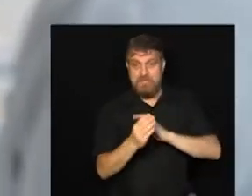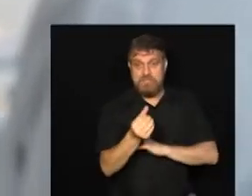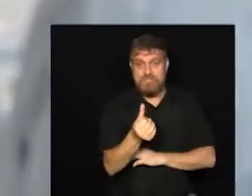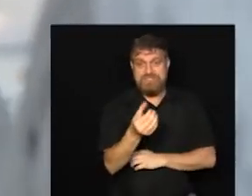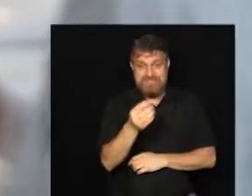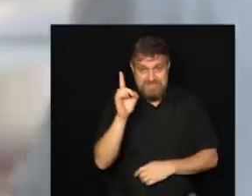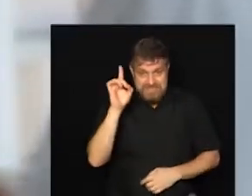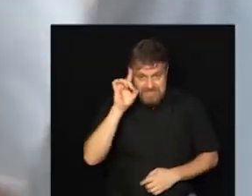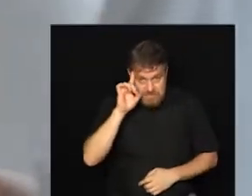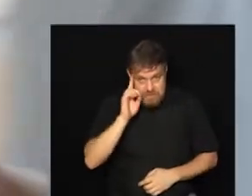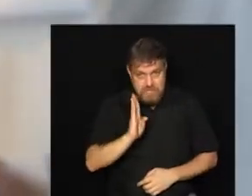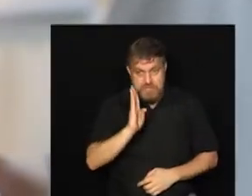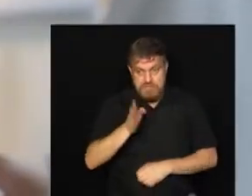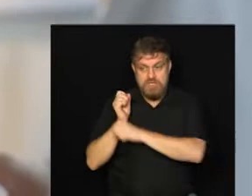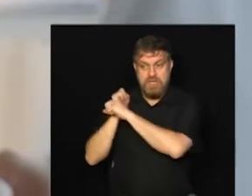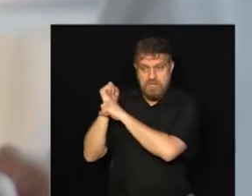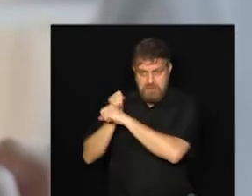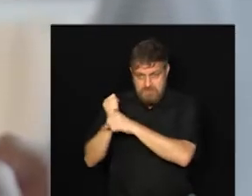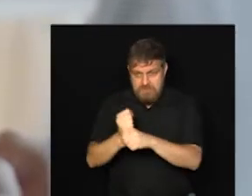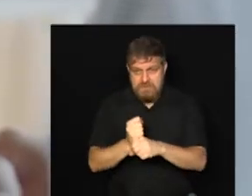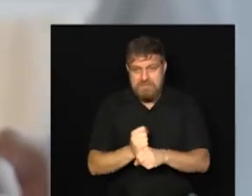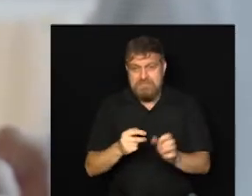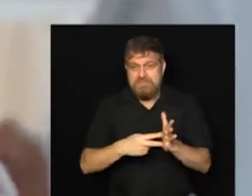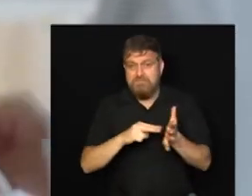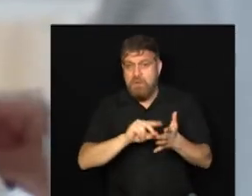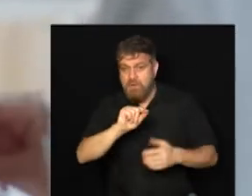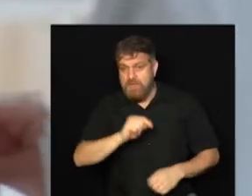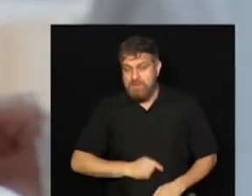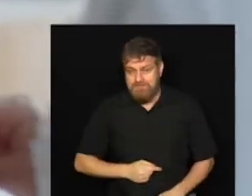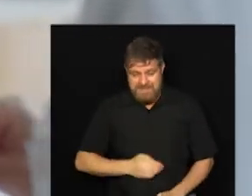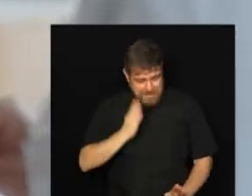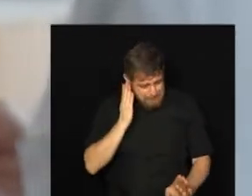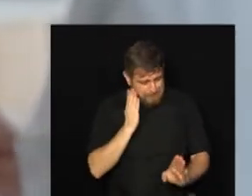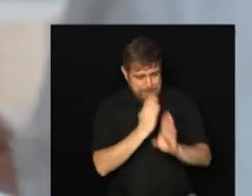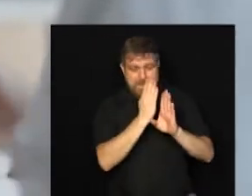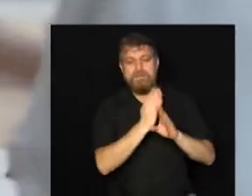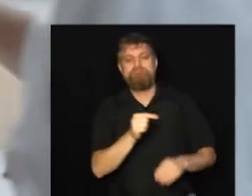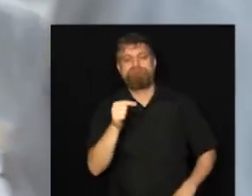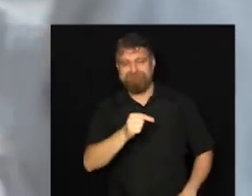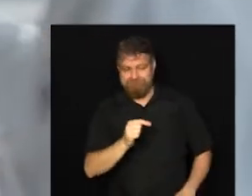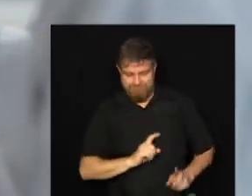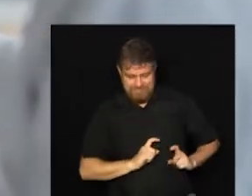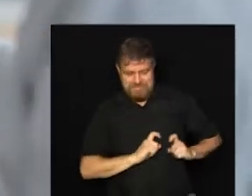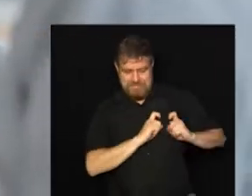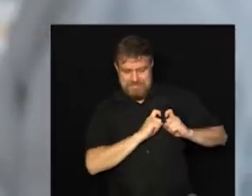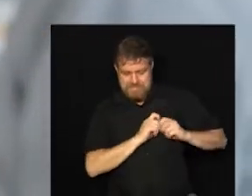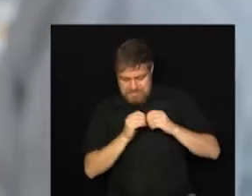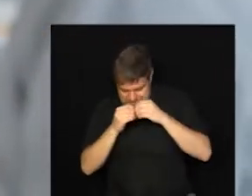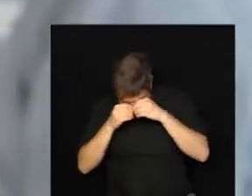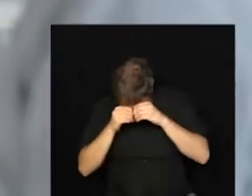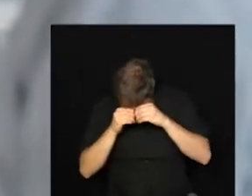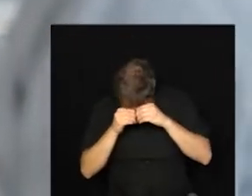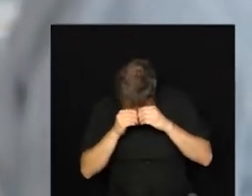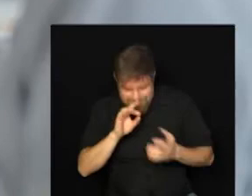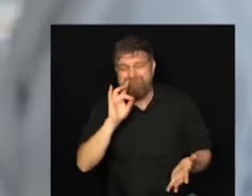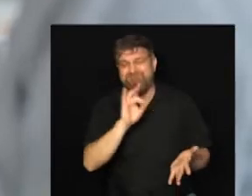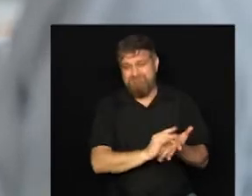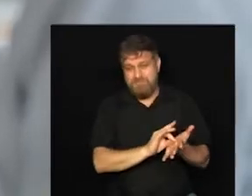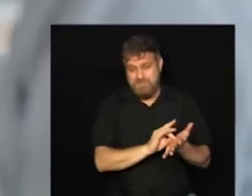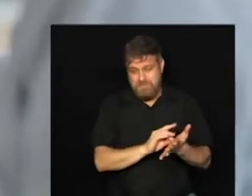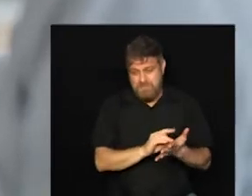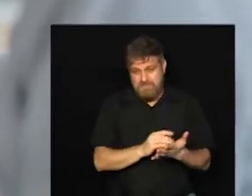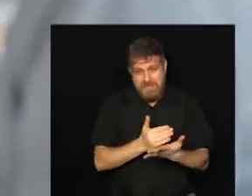dias, né, que já faz alguns anos, que é desde o momento do diagnóstico, do resultado do anatomopatológico até